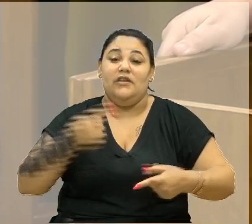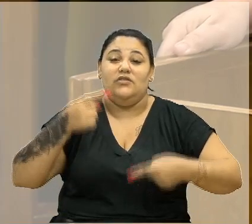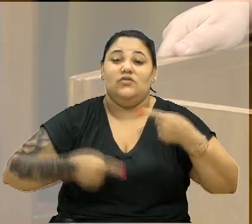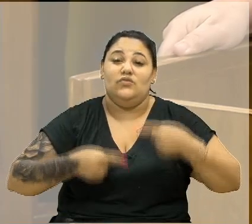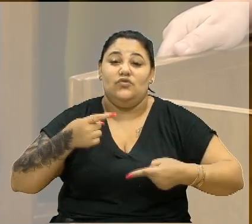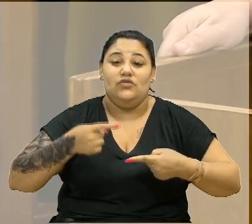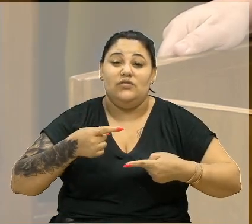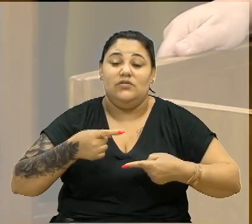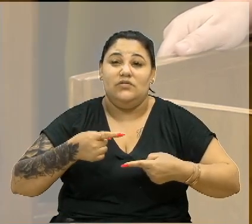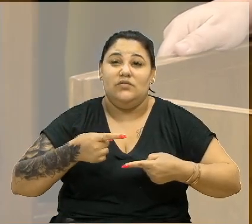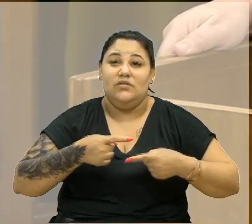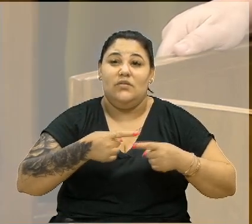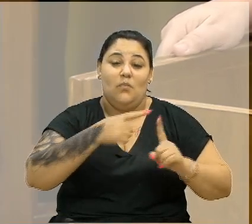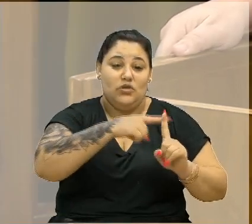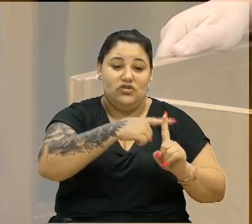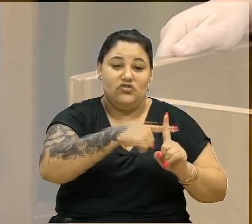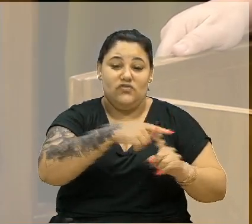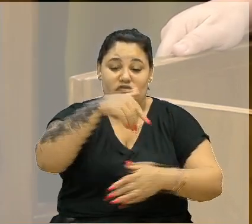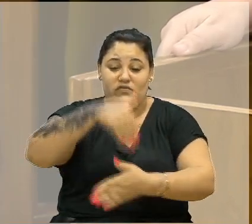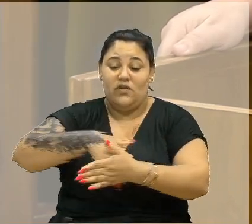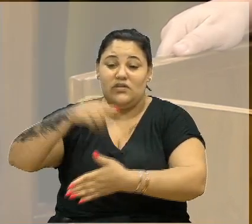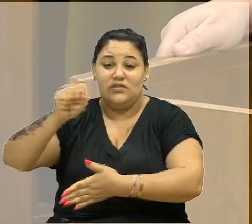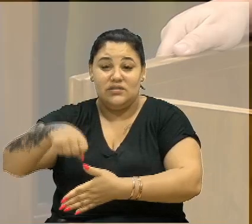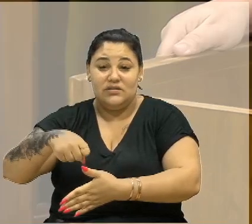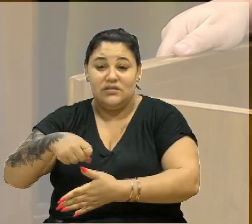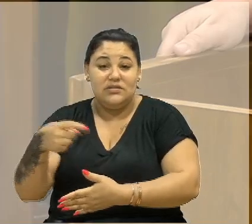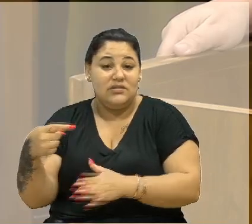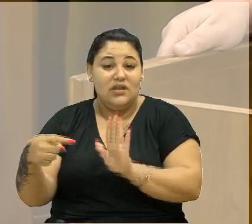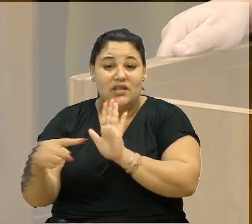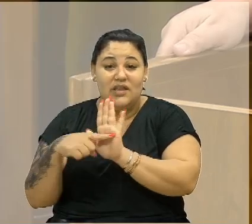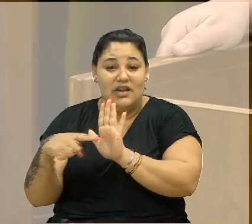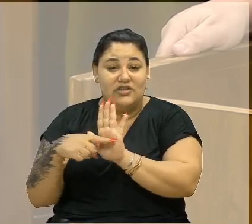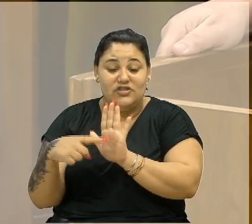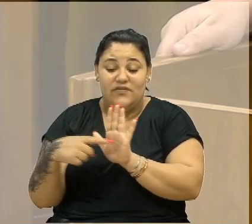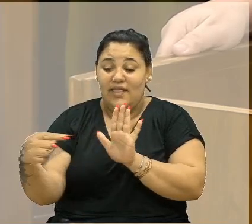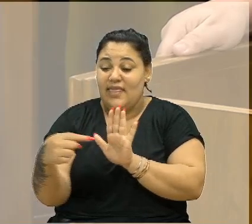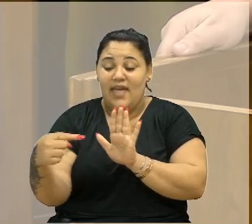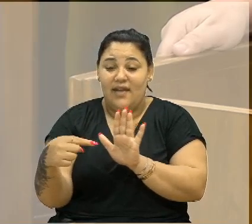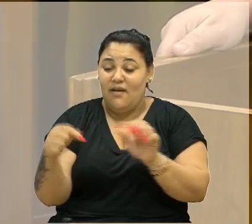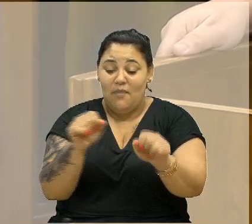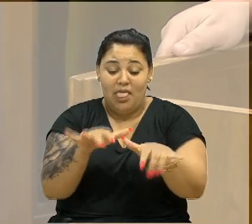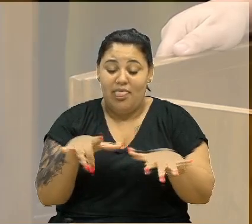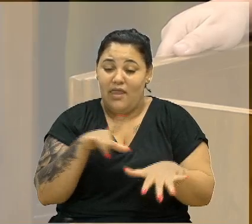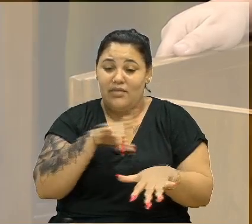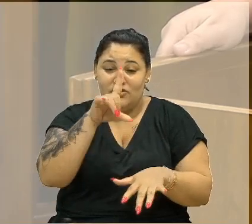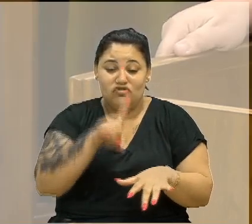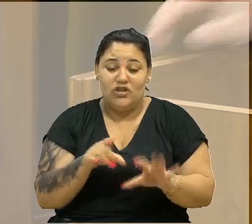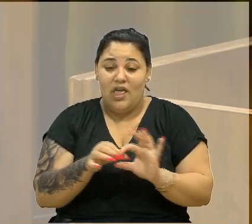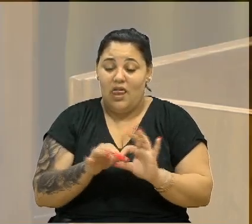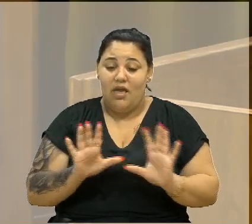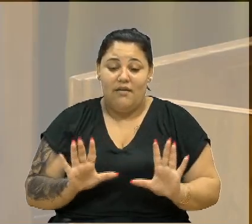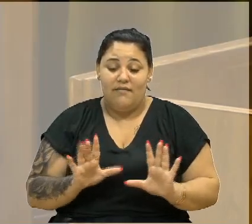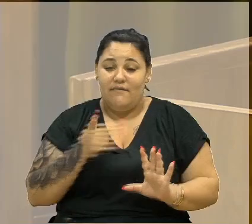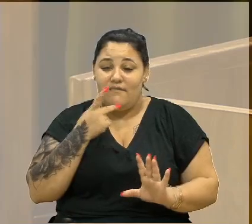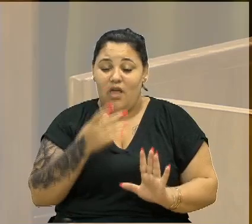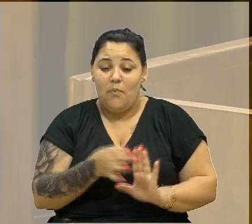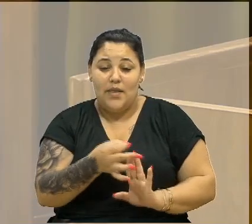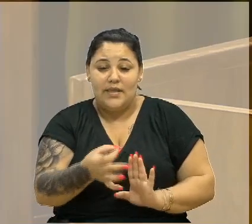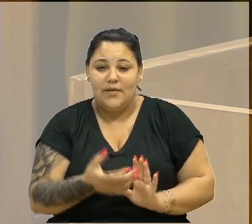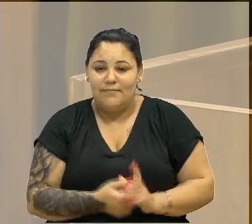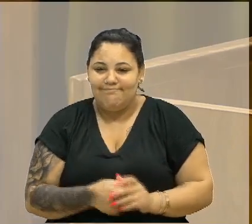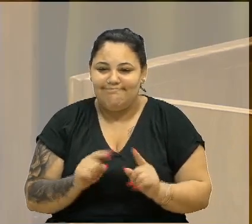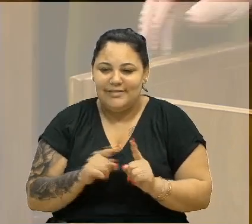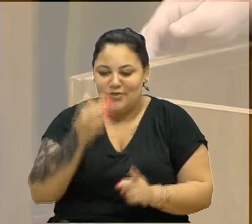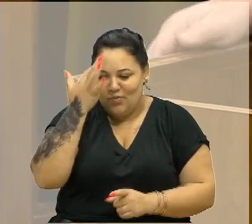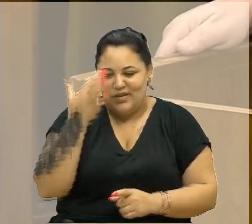a gente vota pelo sim. Se for negativa, a gente nega. O plenário é soberano. Mas acho que até entendo por que essas